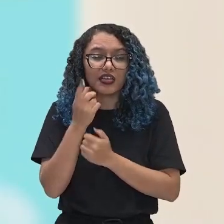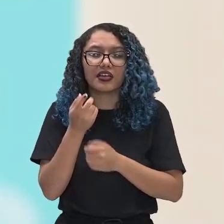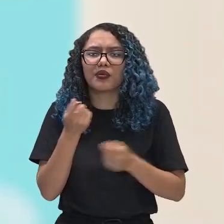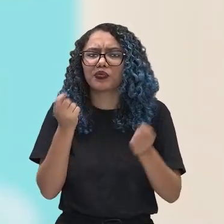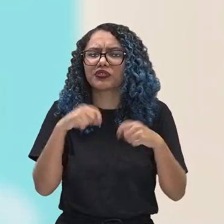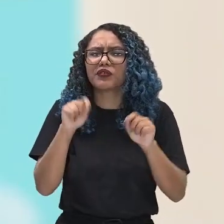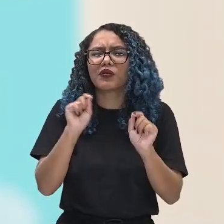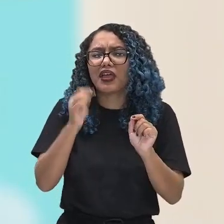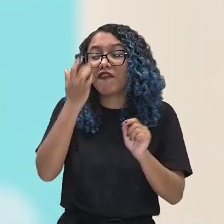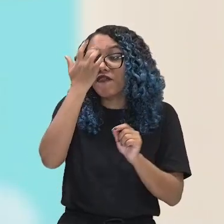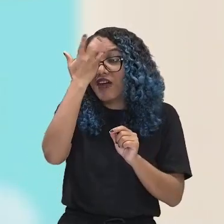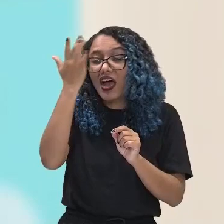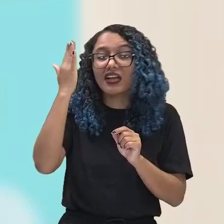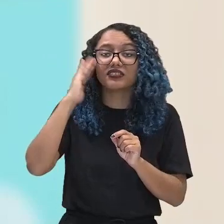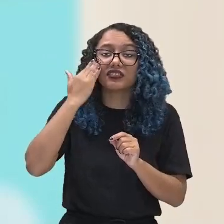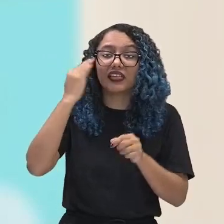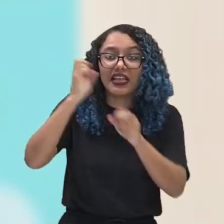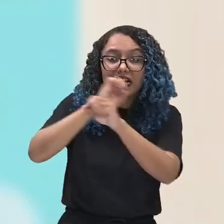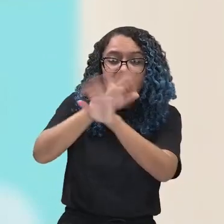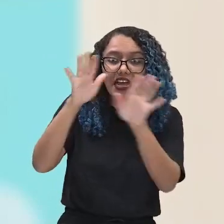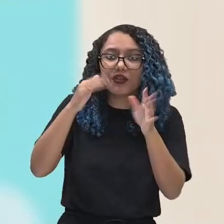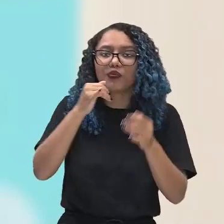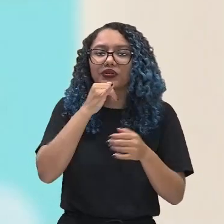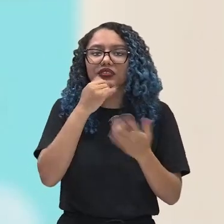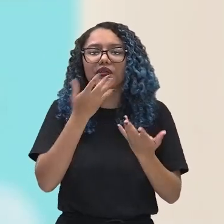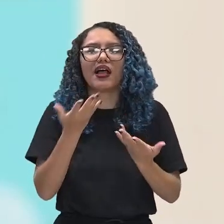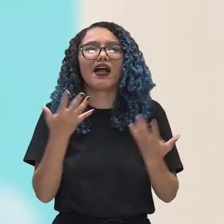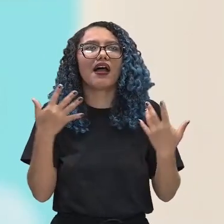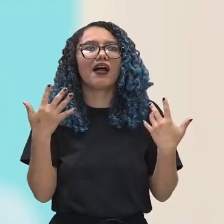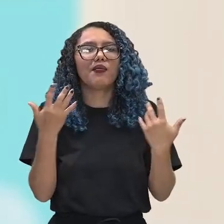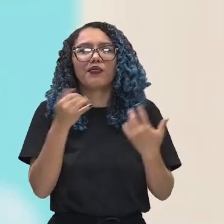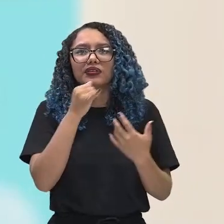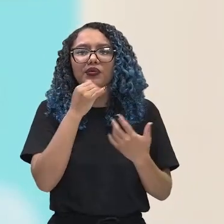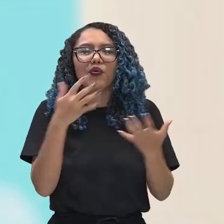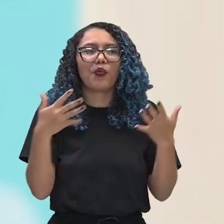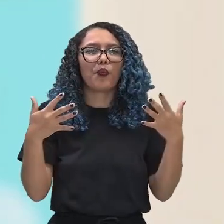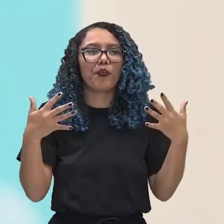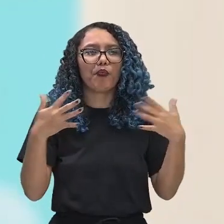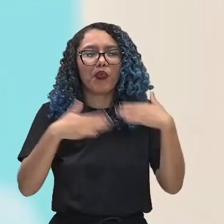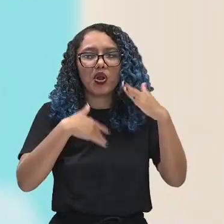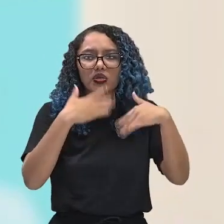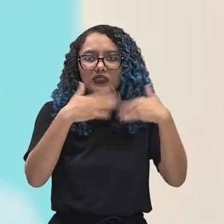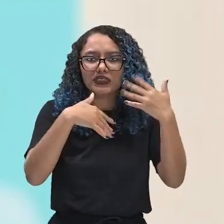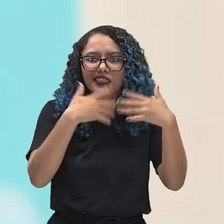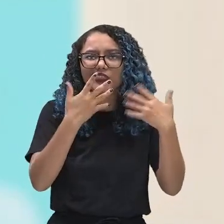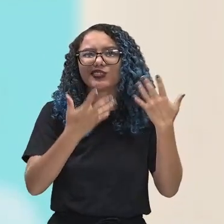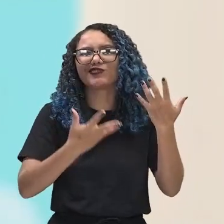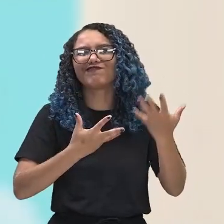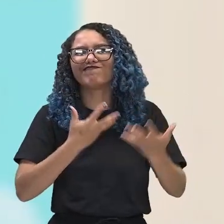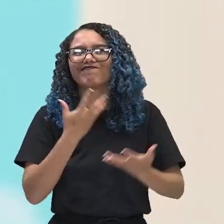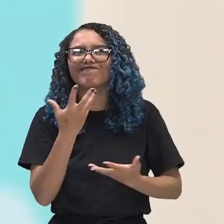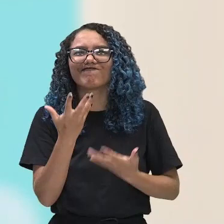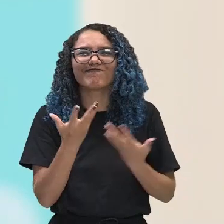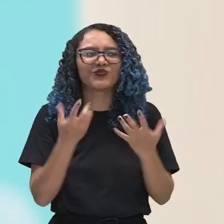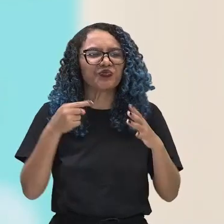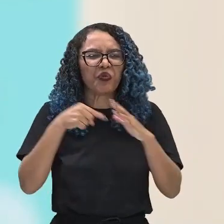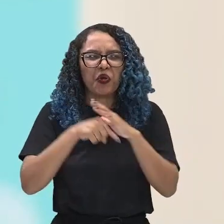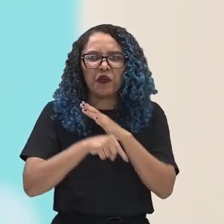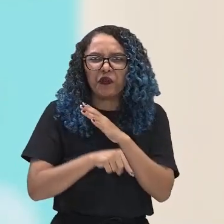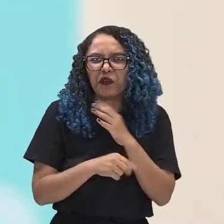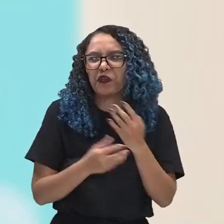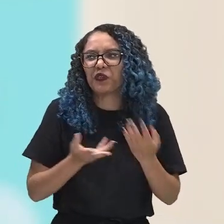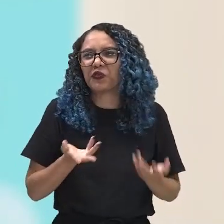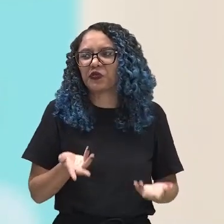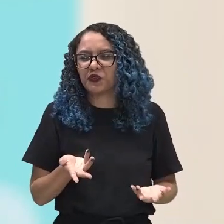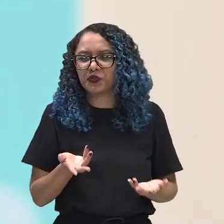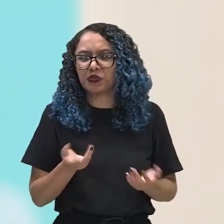Então, em vez de eu dizer, por exemplo, é um processo um tanto cheio de aprofundamentos. Eu poderia dizer